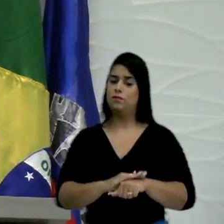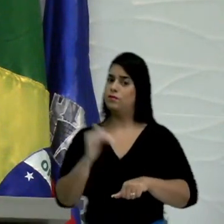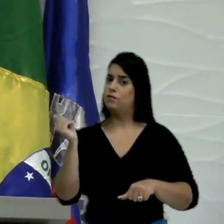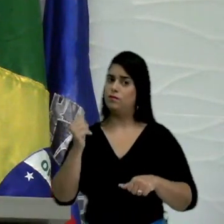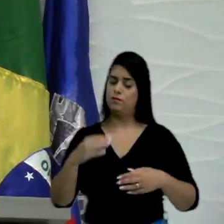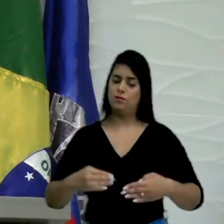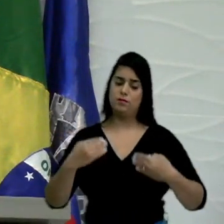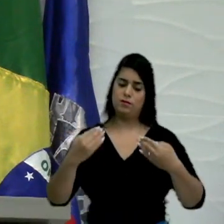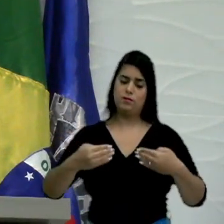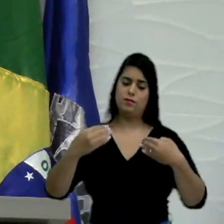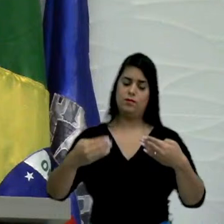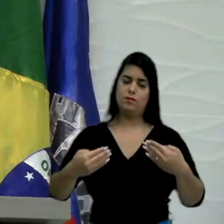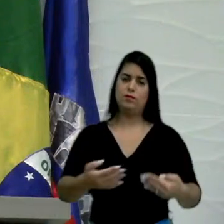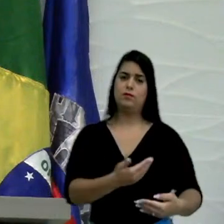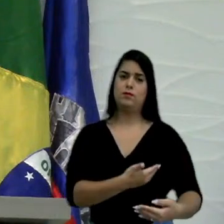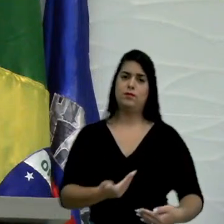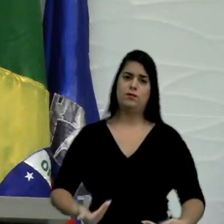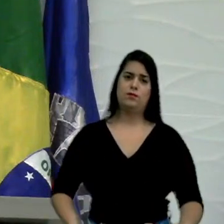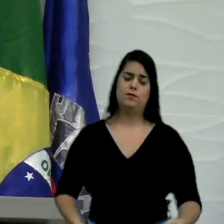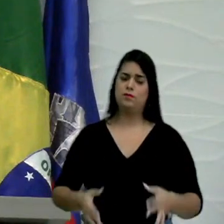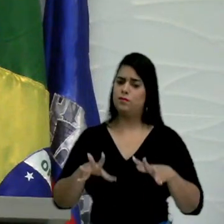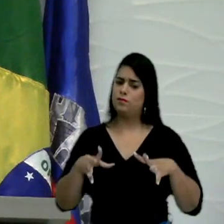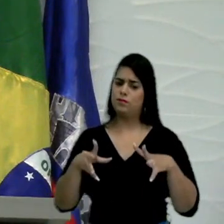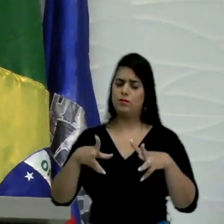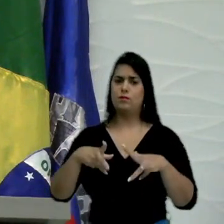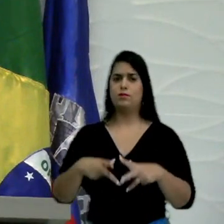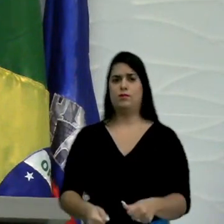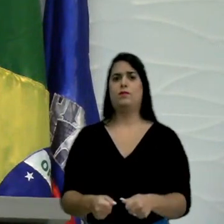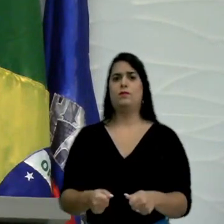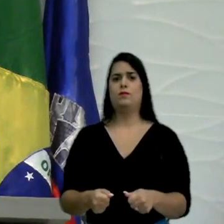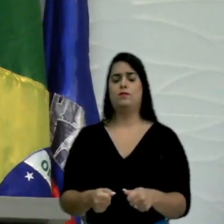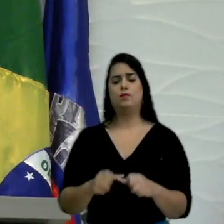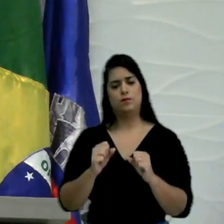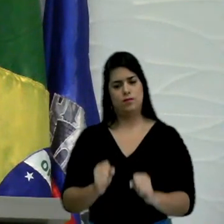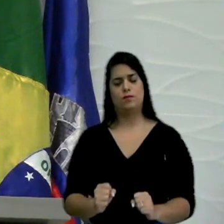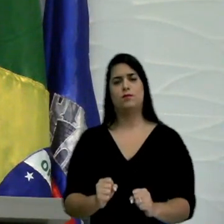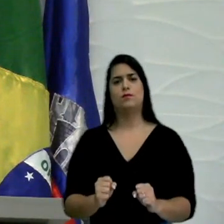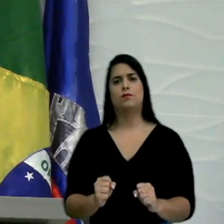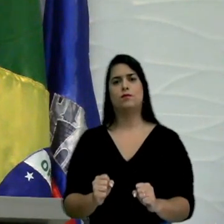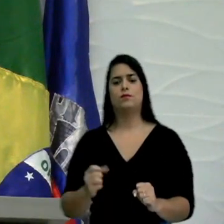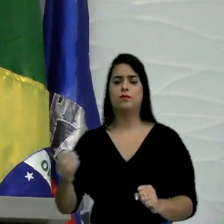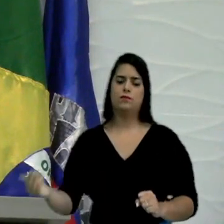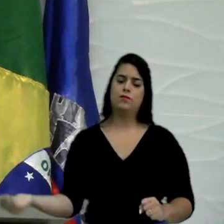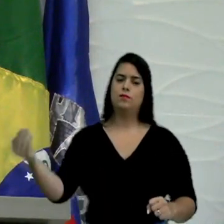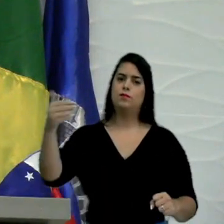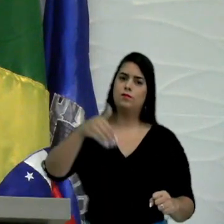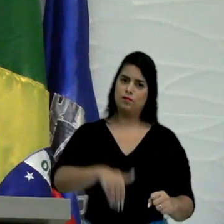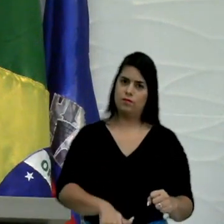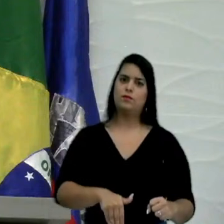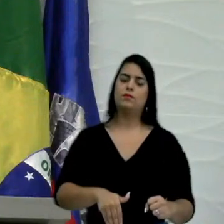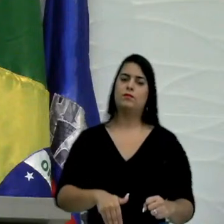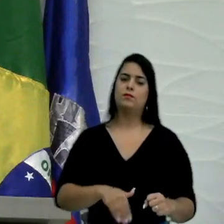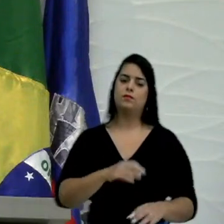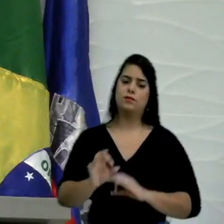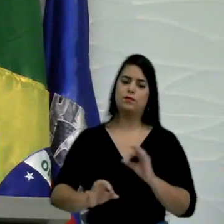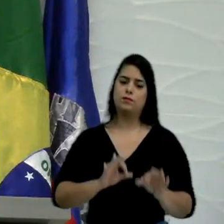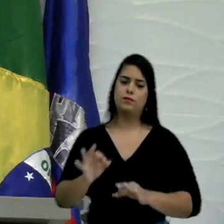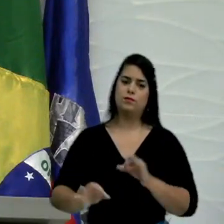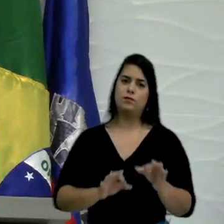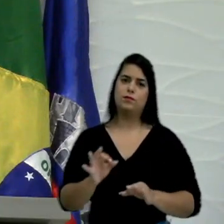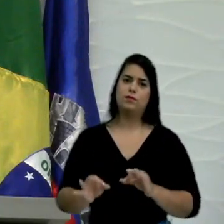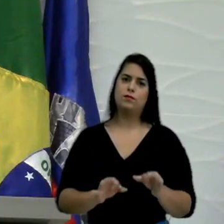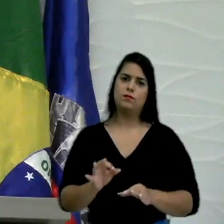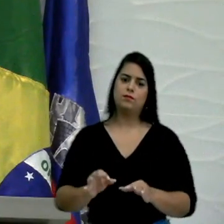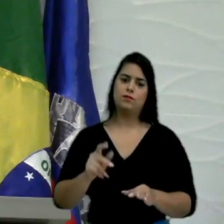de acionar todos os meios cabíveis para que eles possam ter uma celeridade na recuperação das